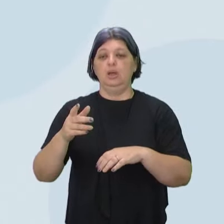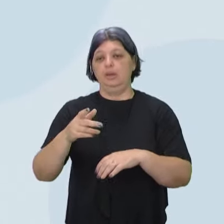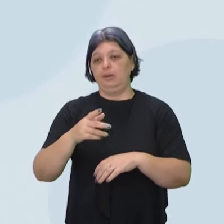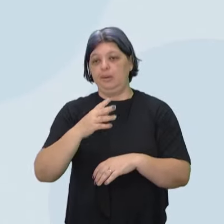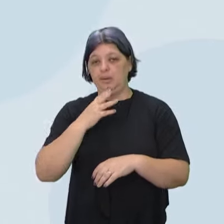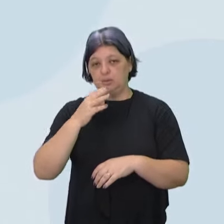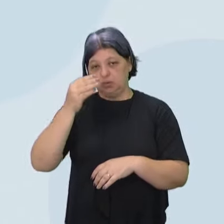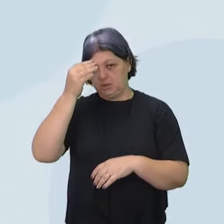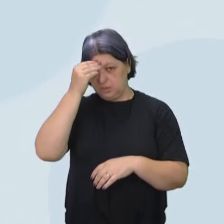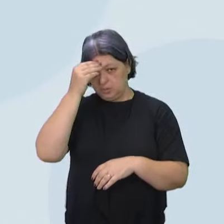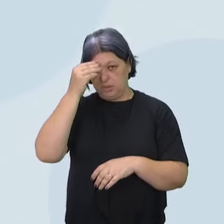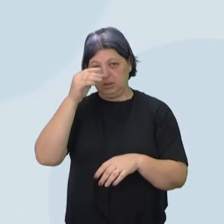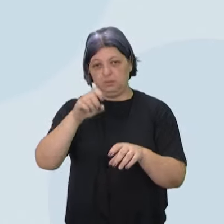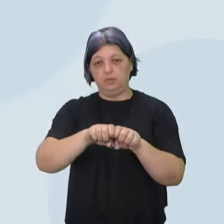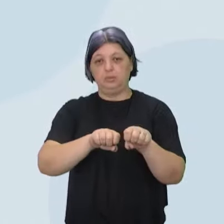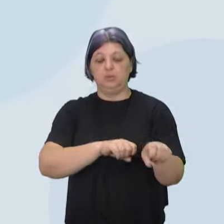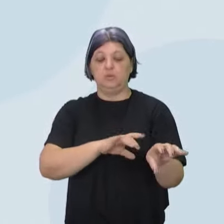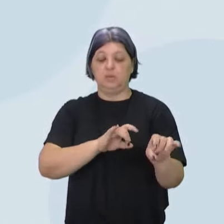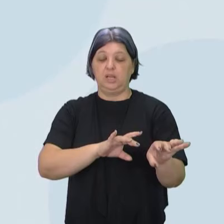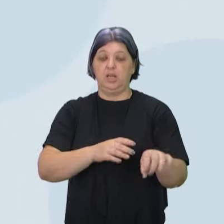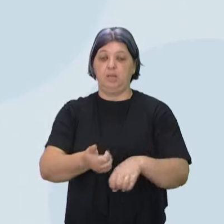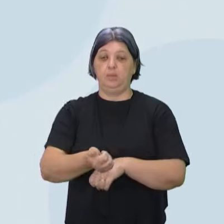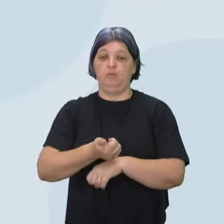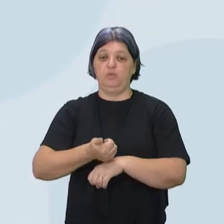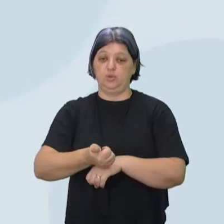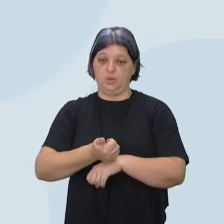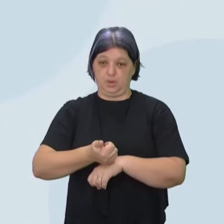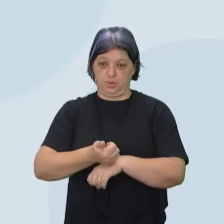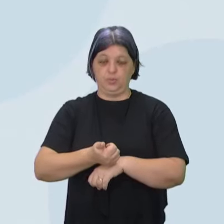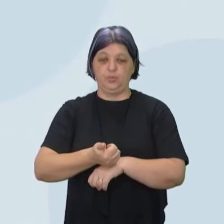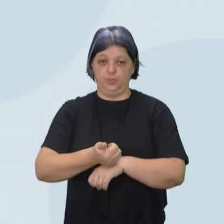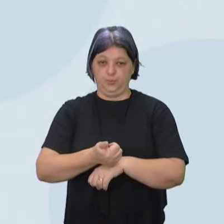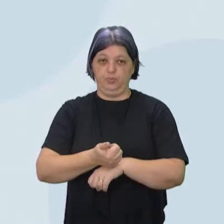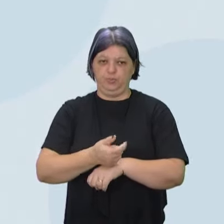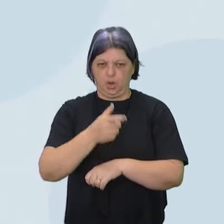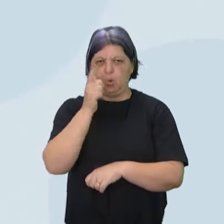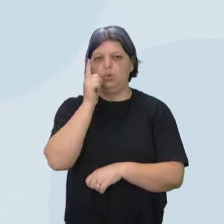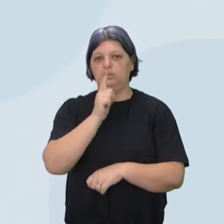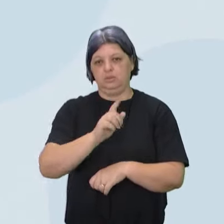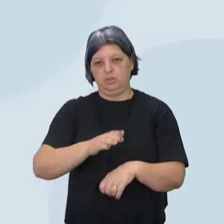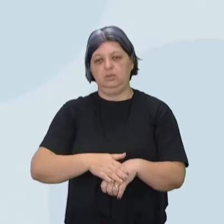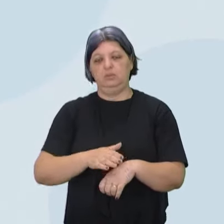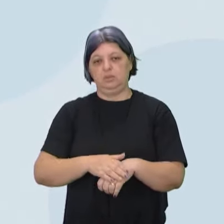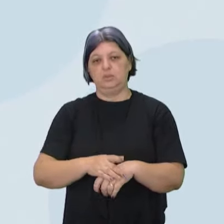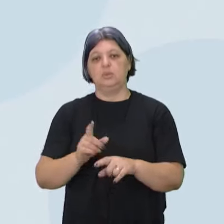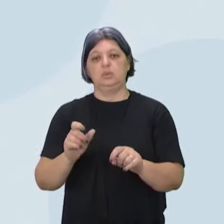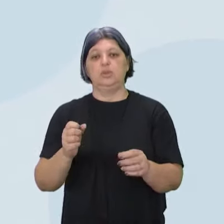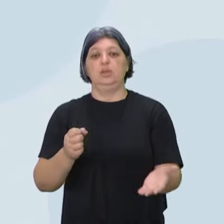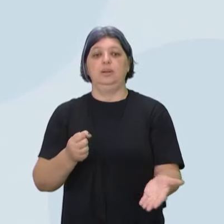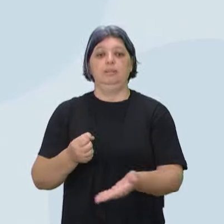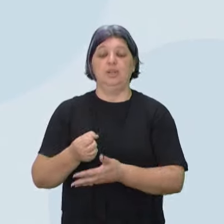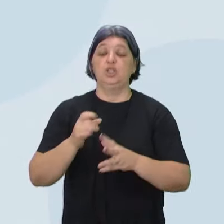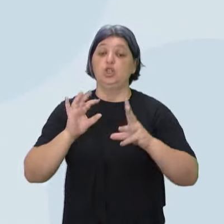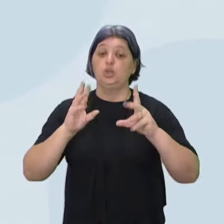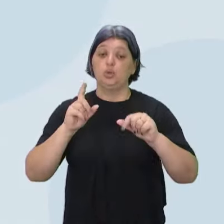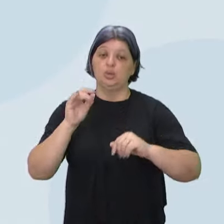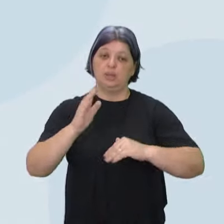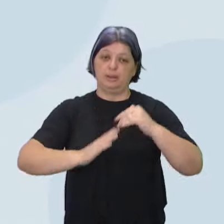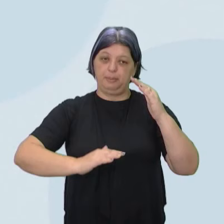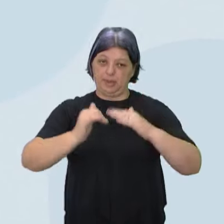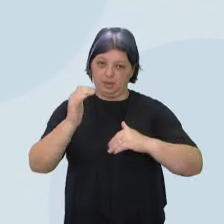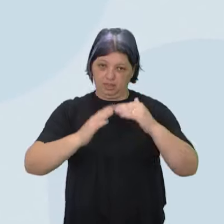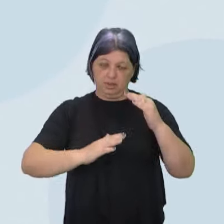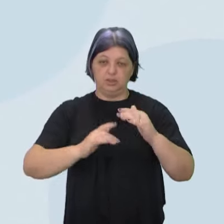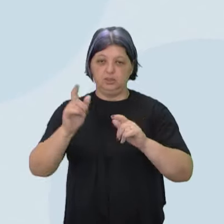ou a formação técnica e profissional, e a gente consegue fazer esse aprofundamento com base em todas as habilidades que os